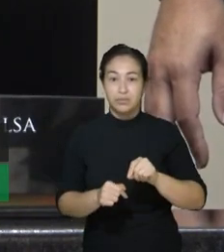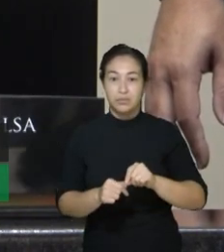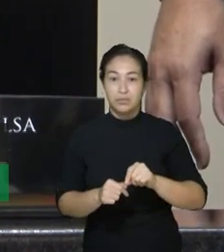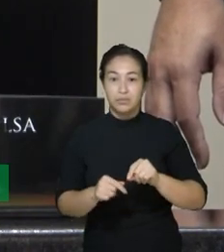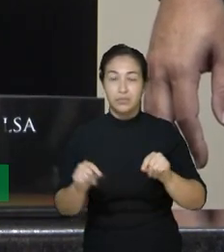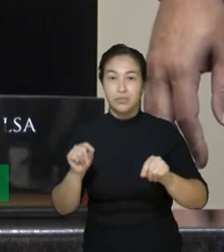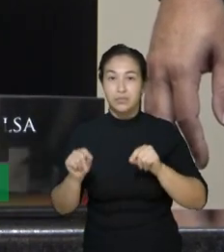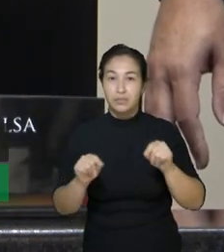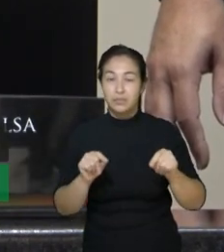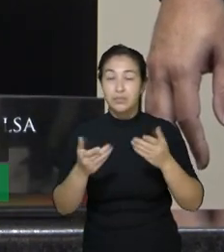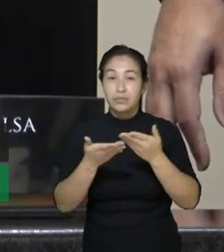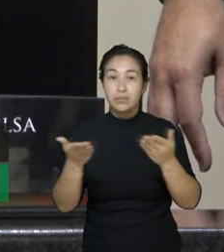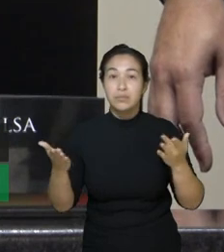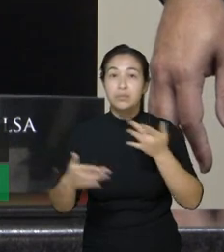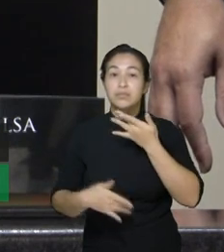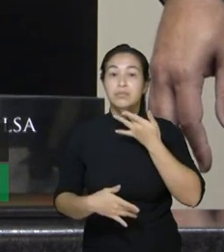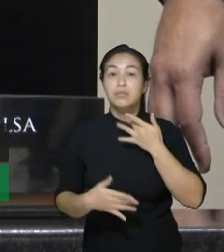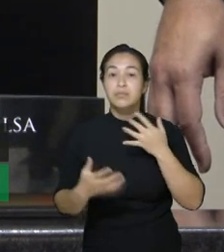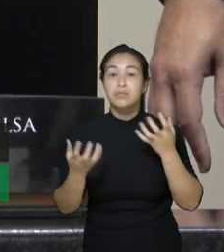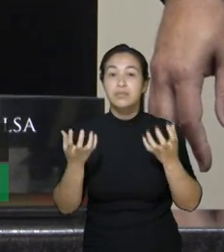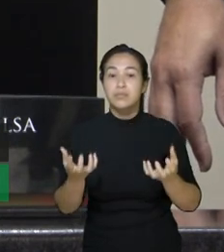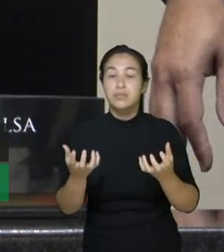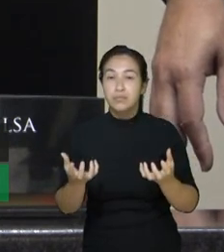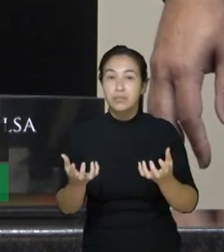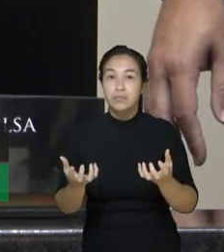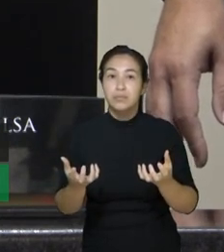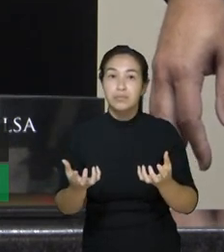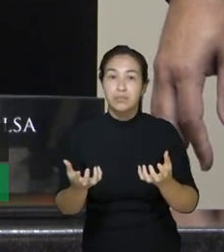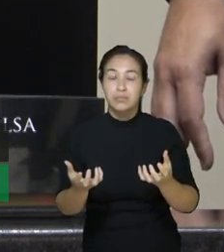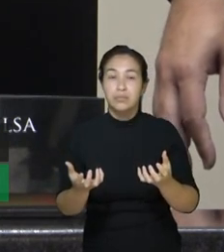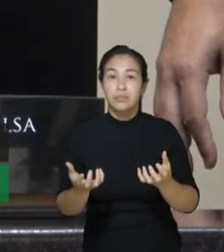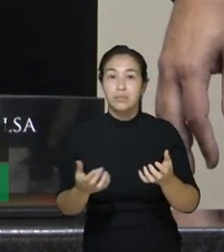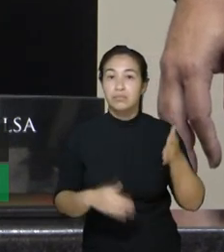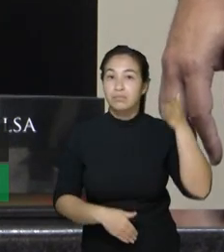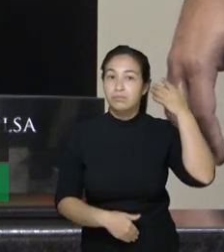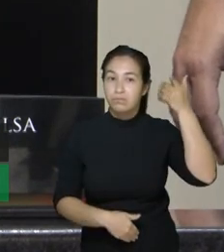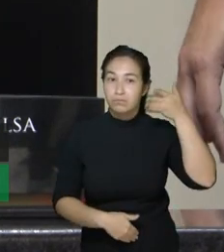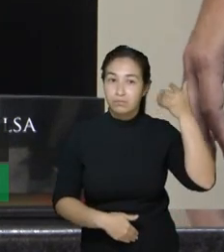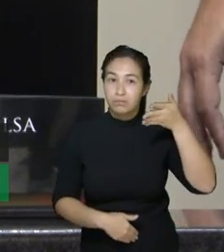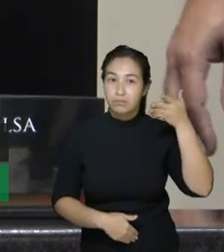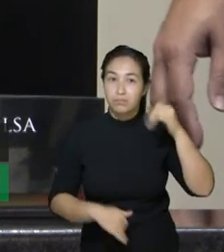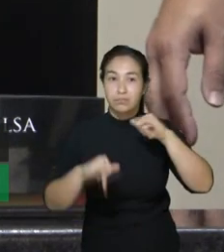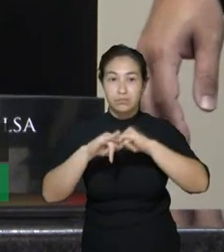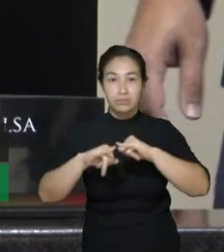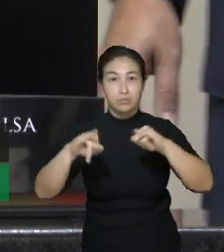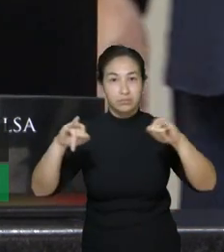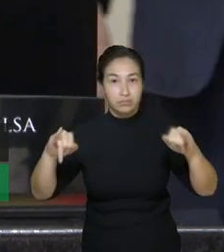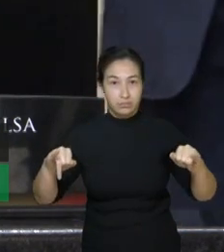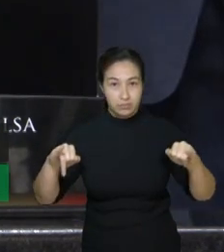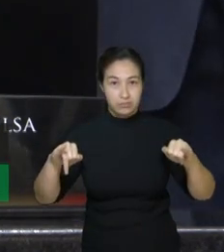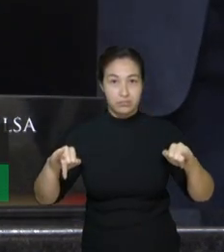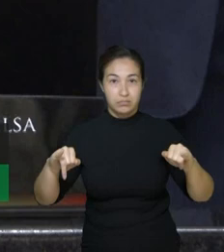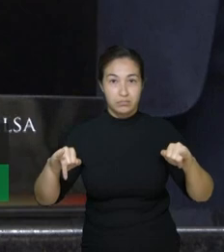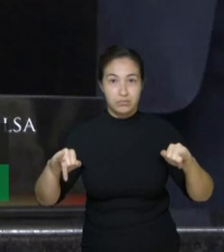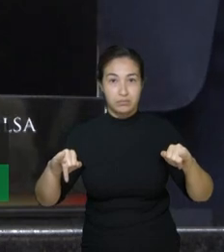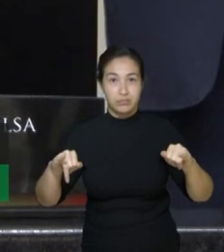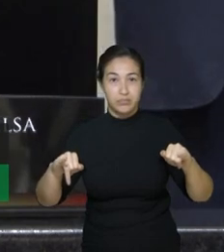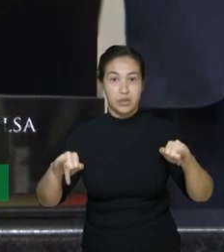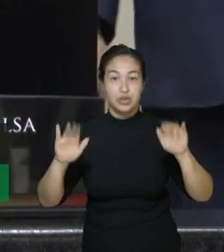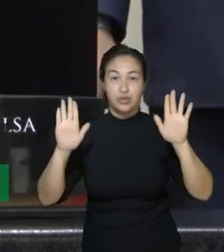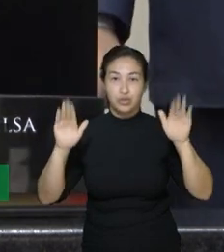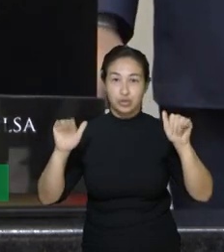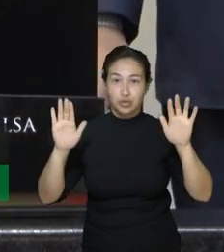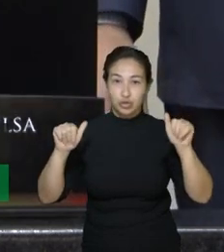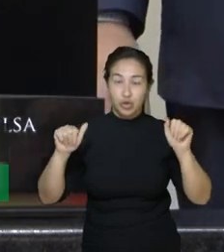que desejarem, aqueles que quiserem fazer aqui a sua mensagem de despedida ou